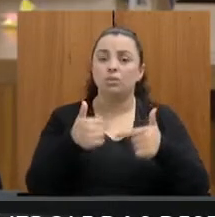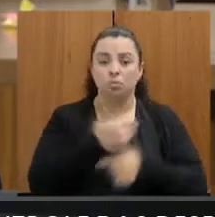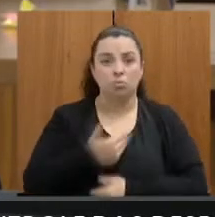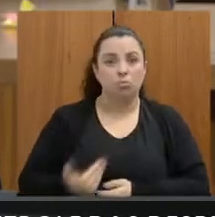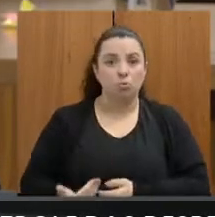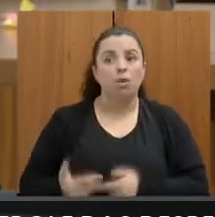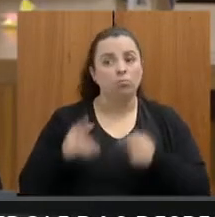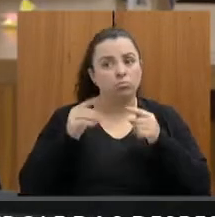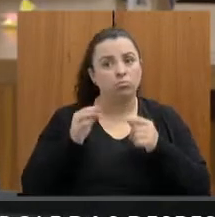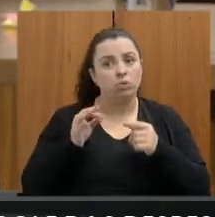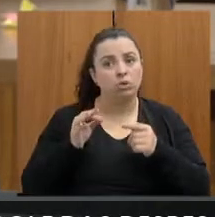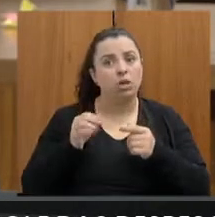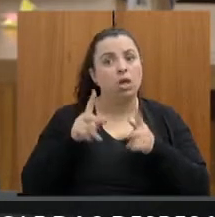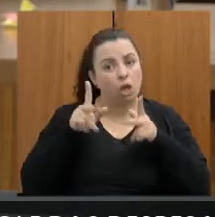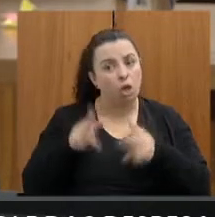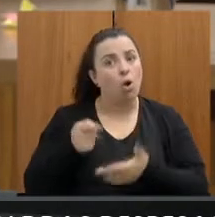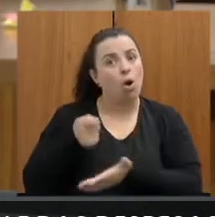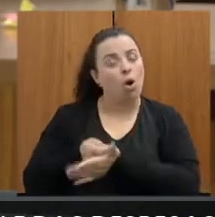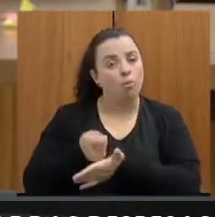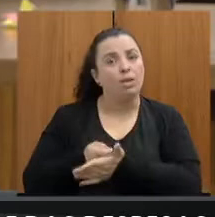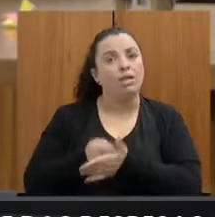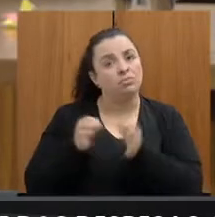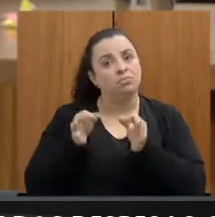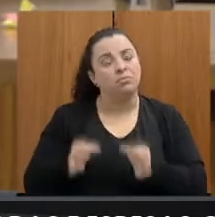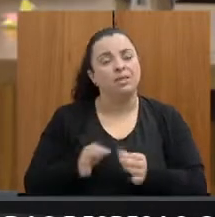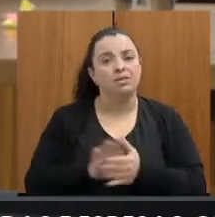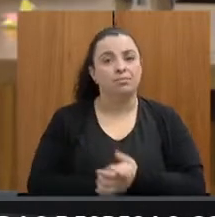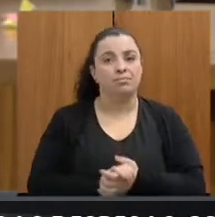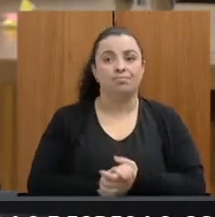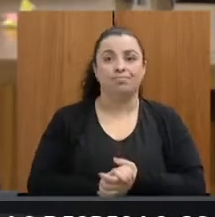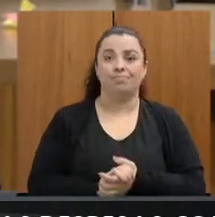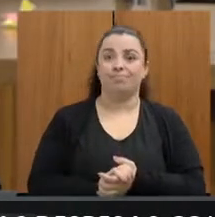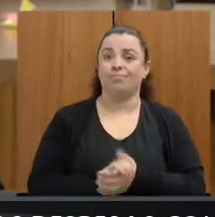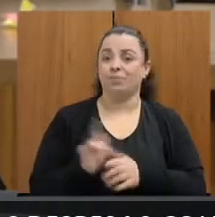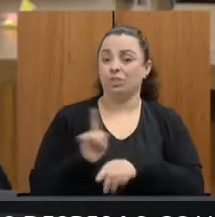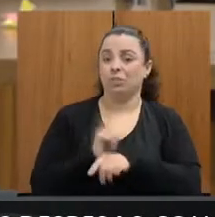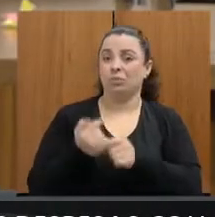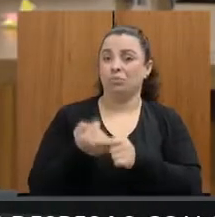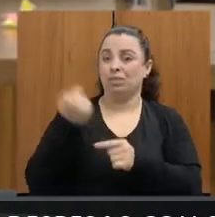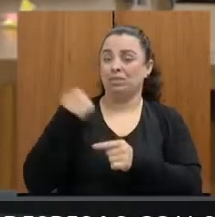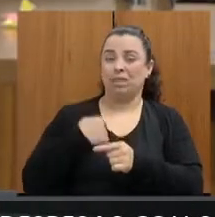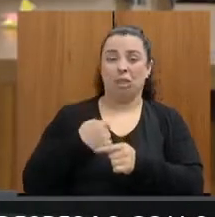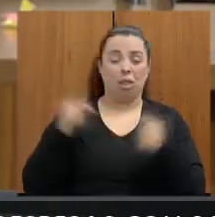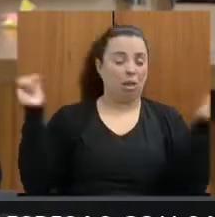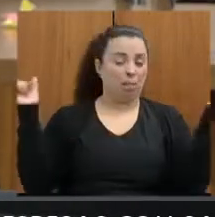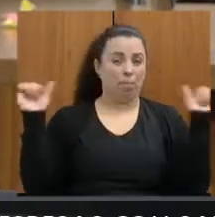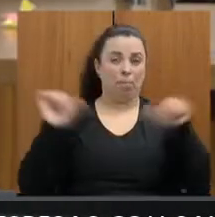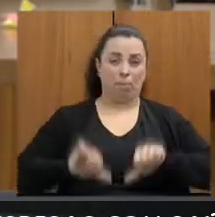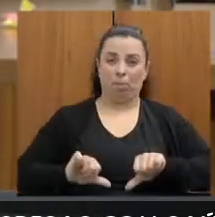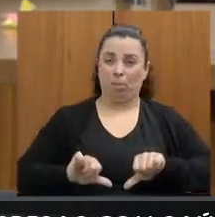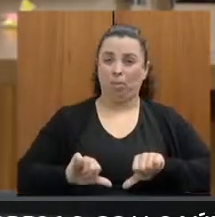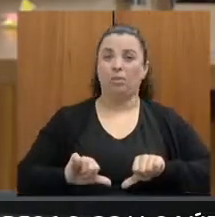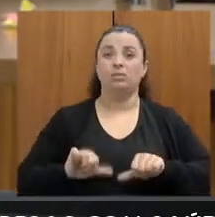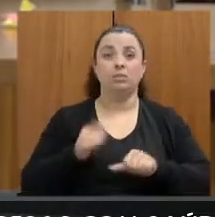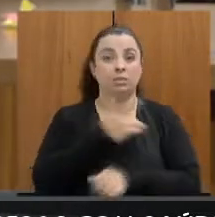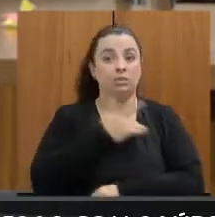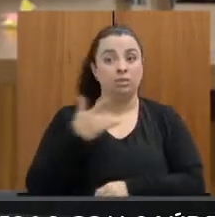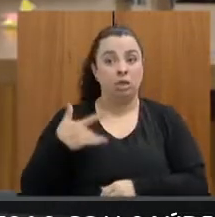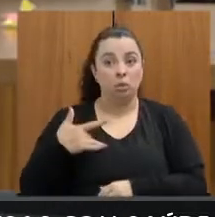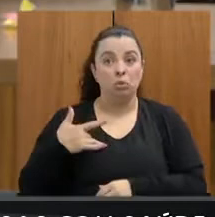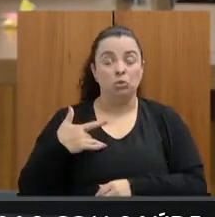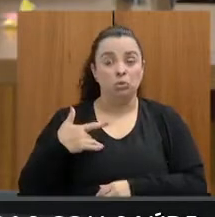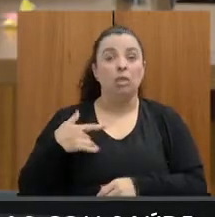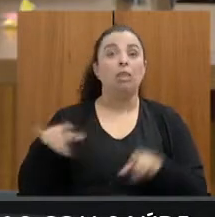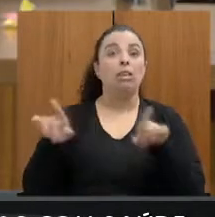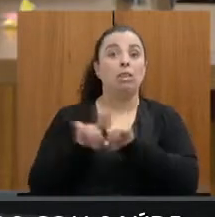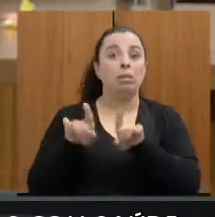nós assistimos aqui na gestão anterior um desastre não só na saúde mas na gestão do Estado